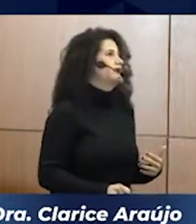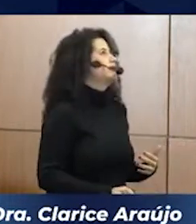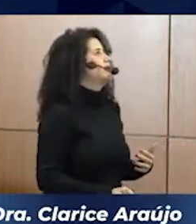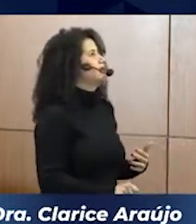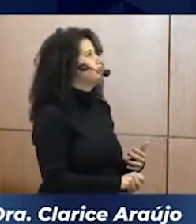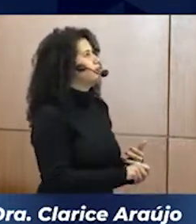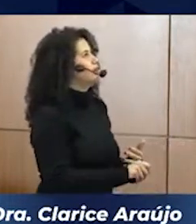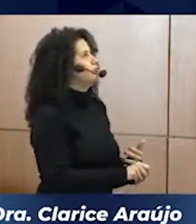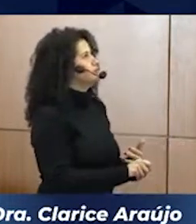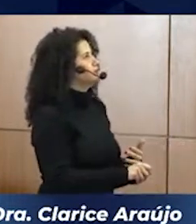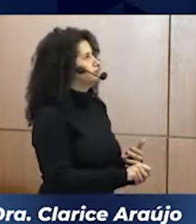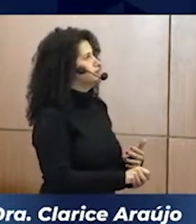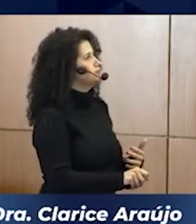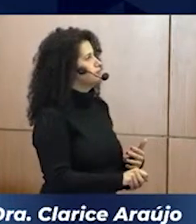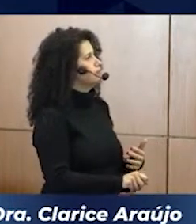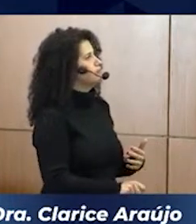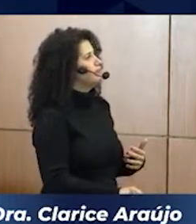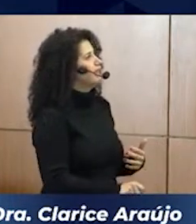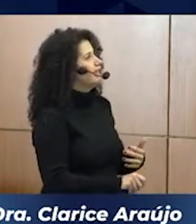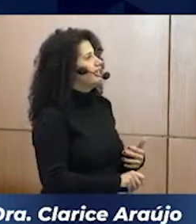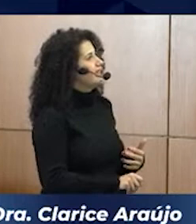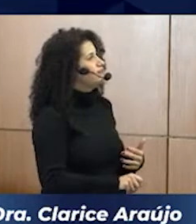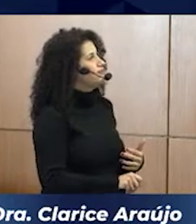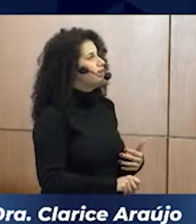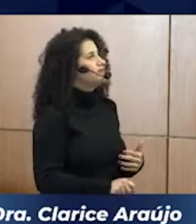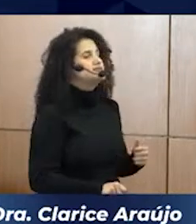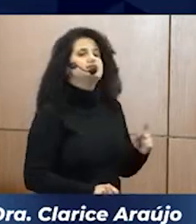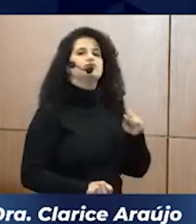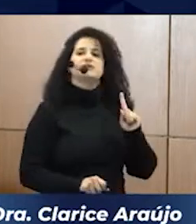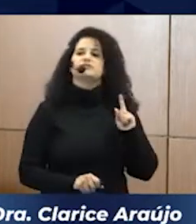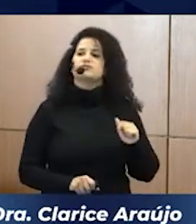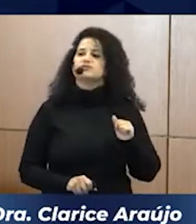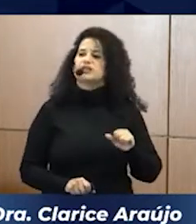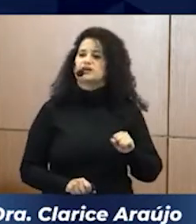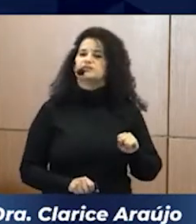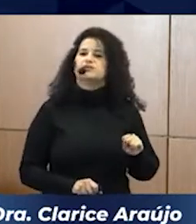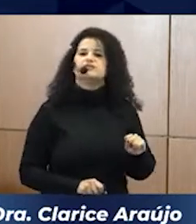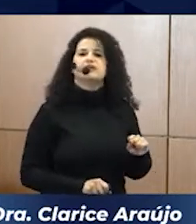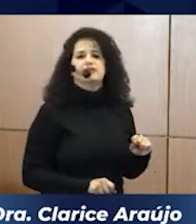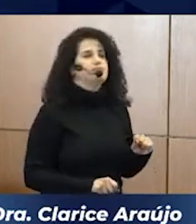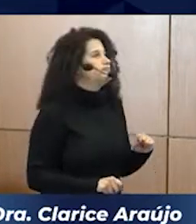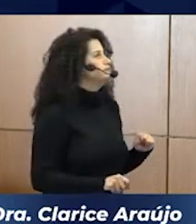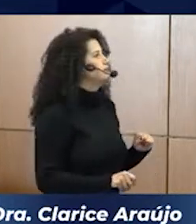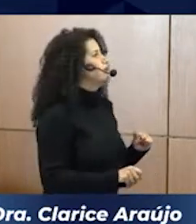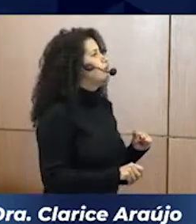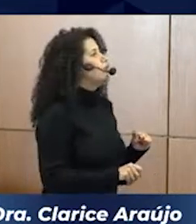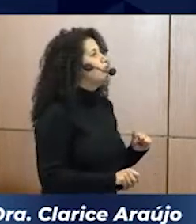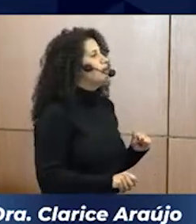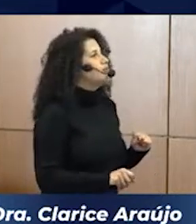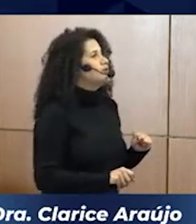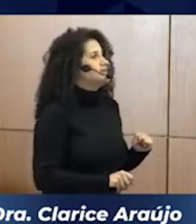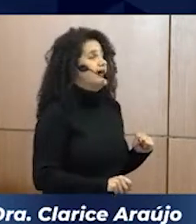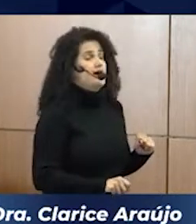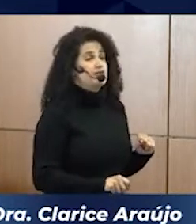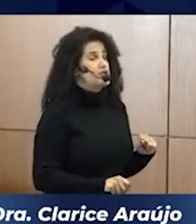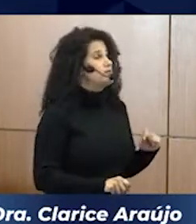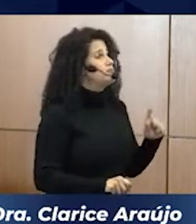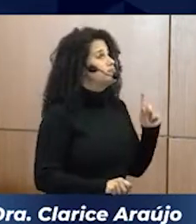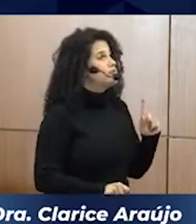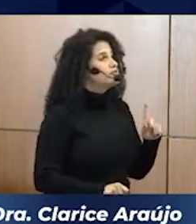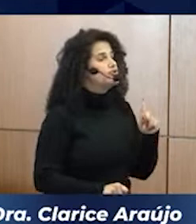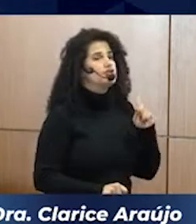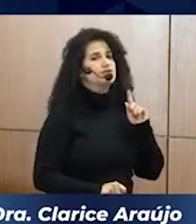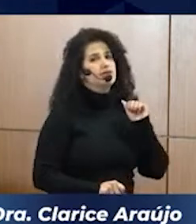né, naquela época, o Peter Wilson, ele falou assim, numa das considerações dele, uma